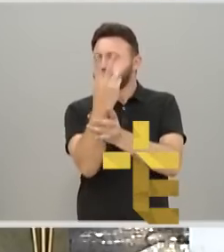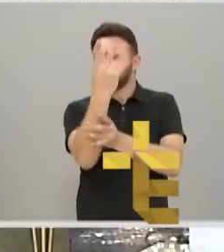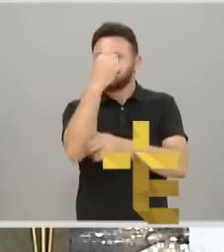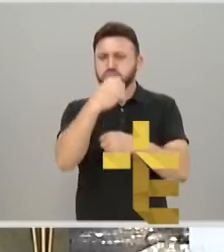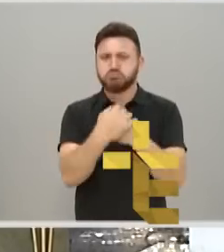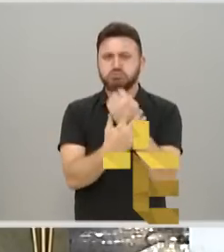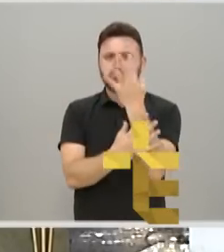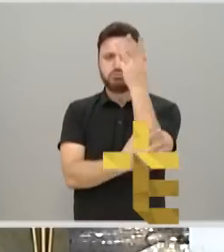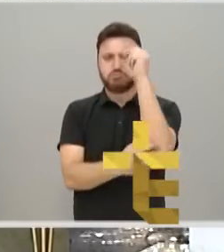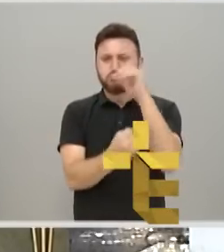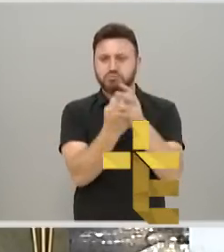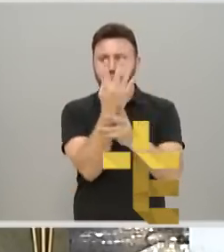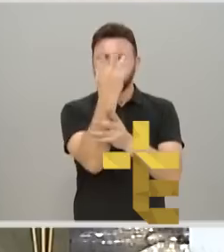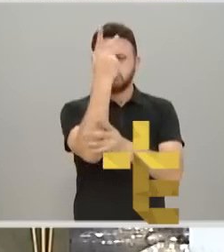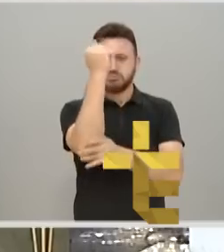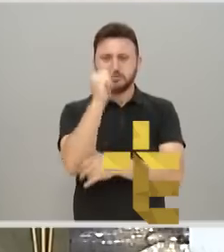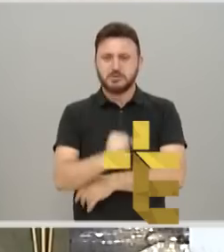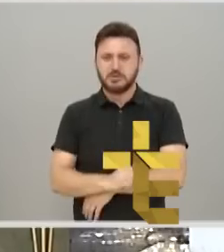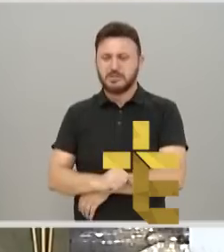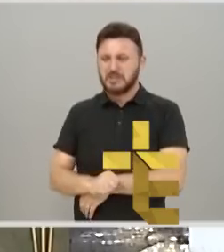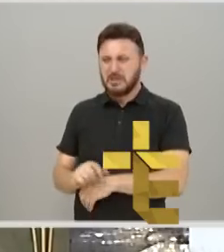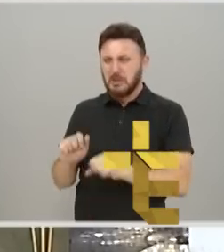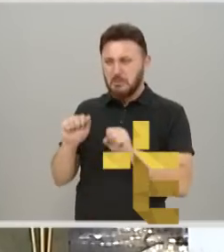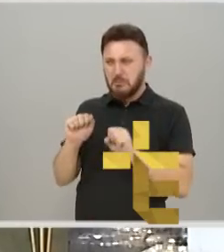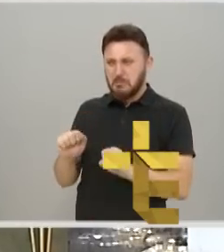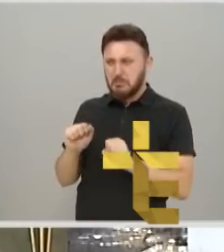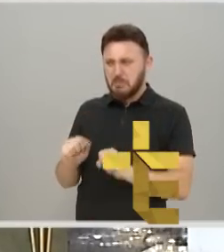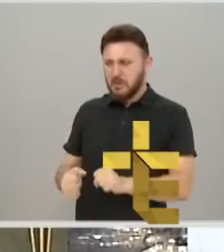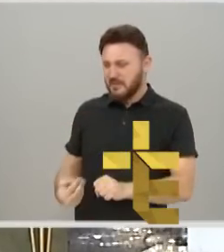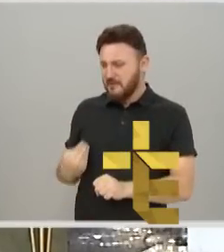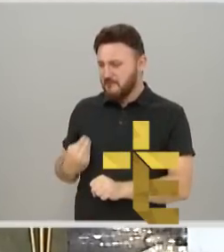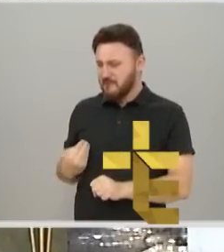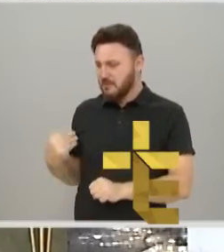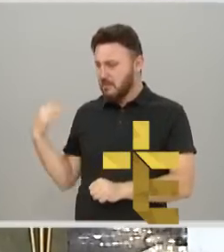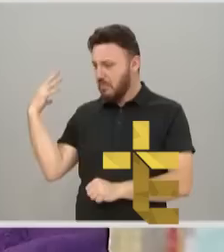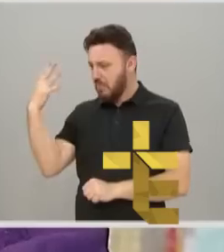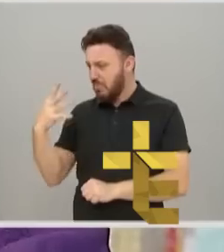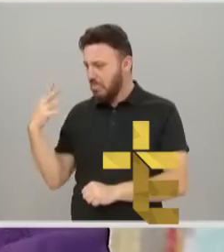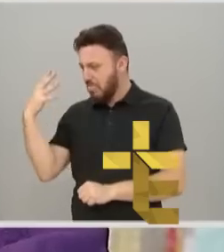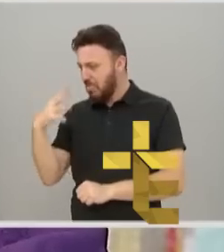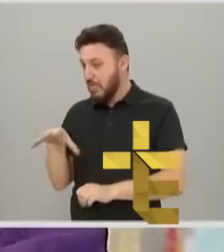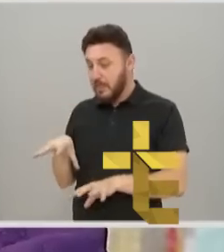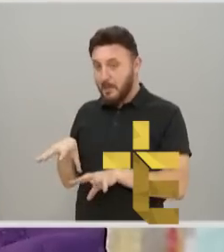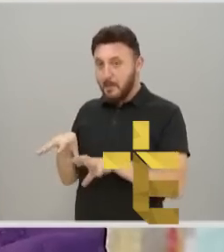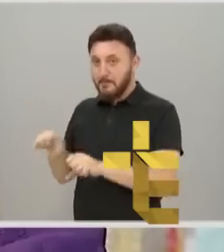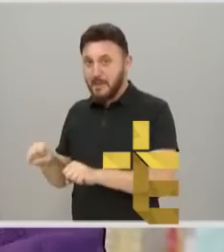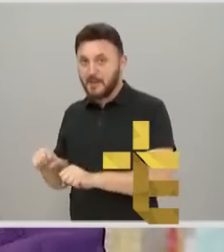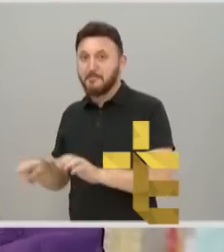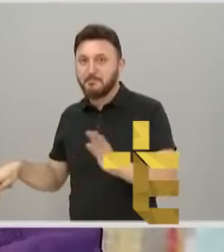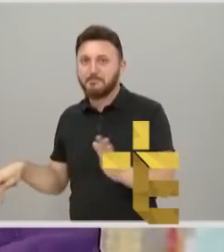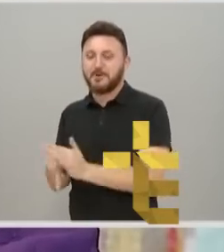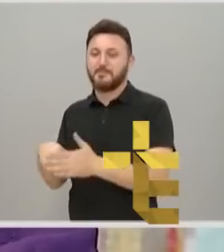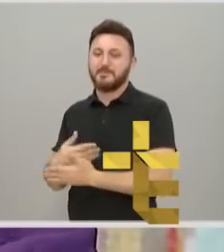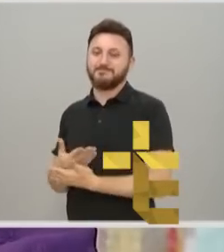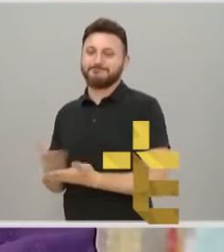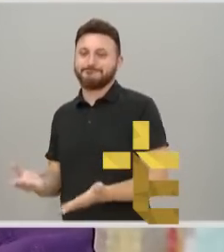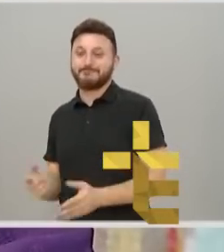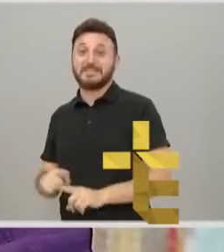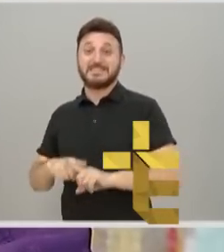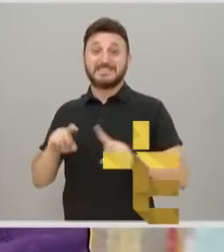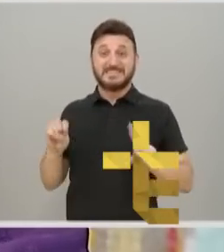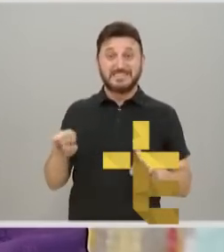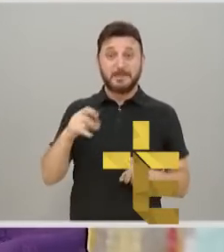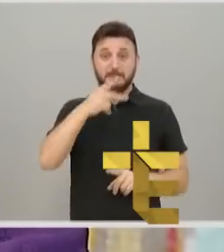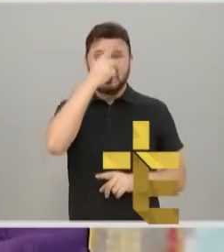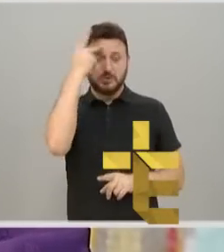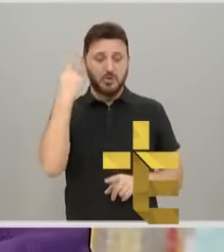fruto. Quem se apega à sua vida, perde-a, mas quem faz pouca